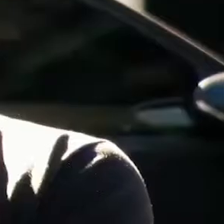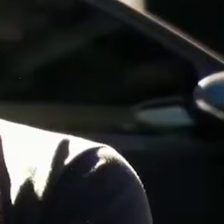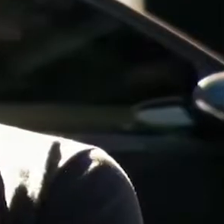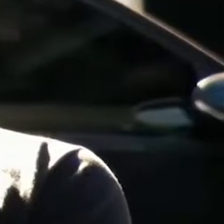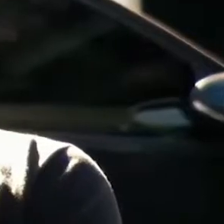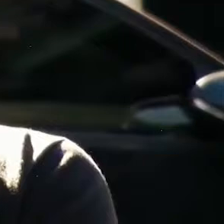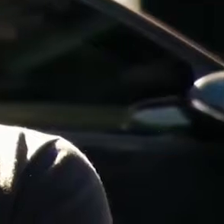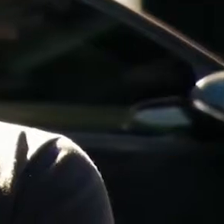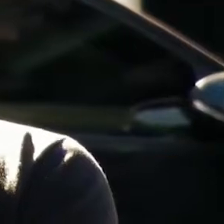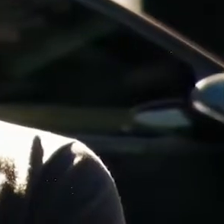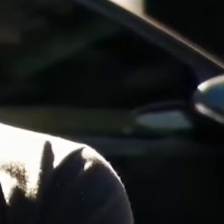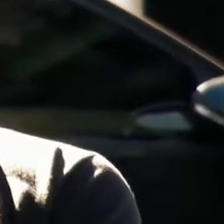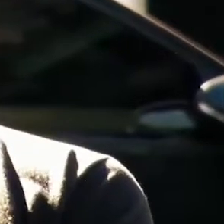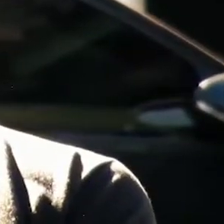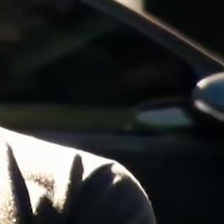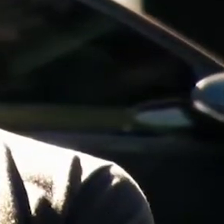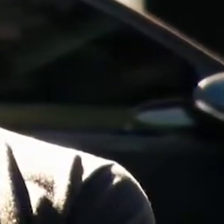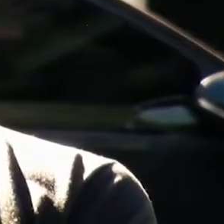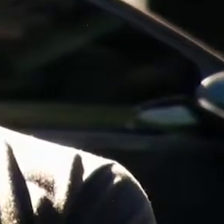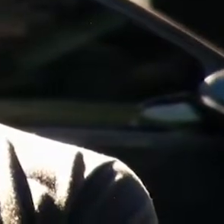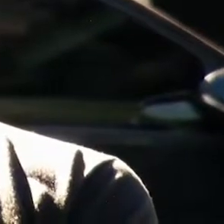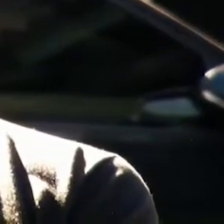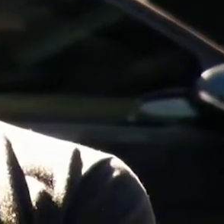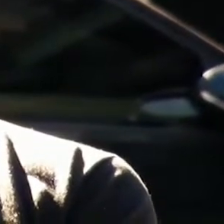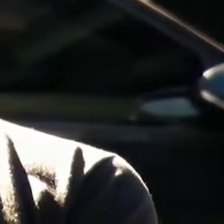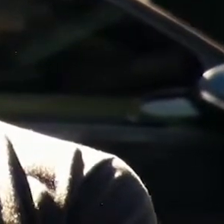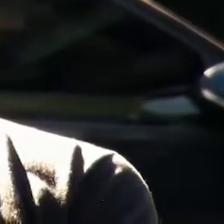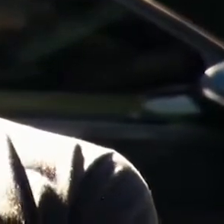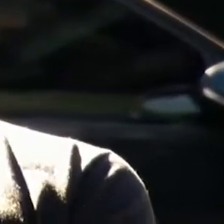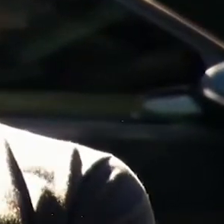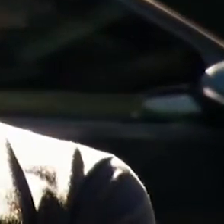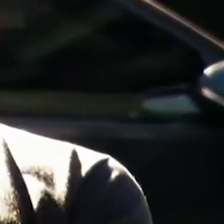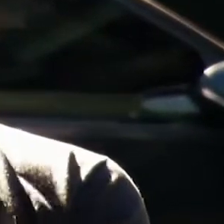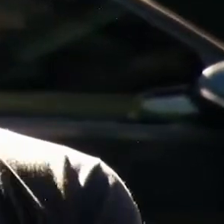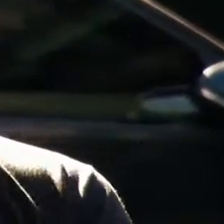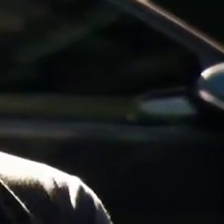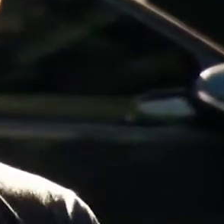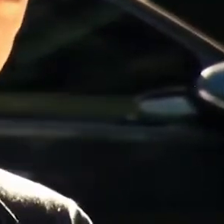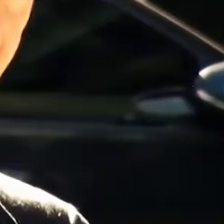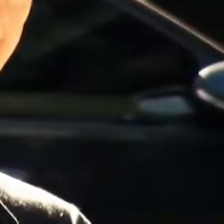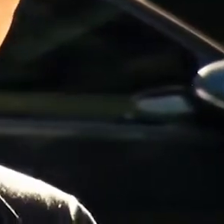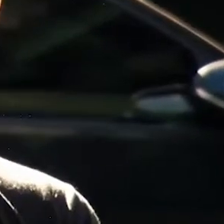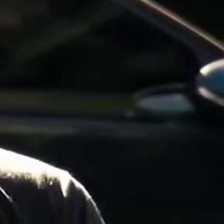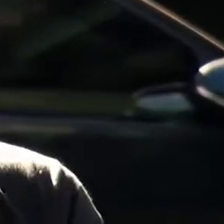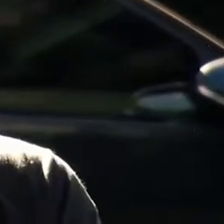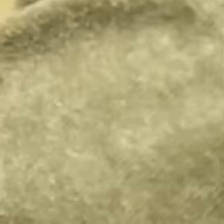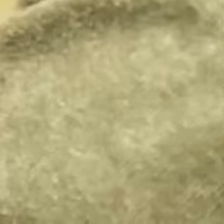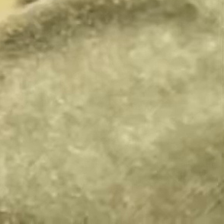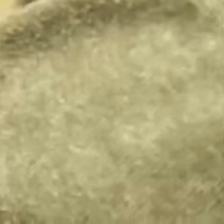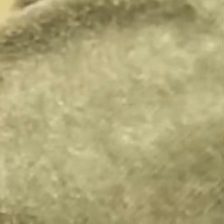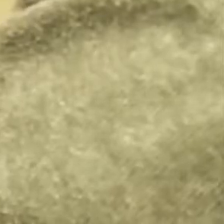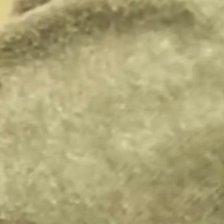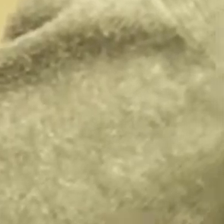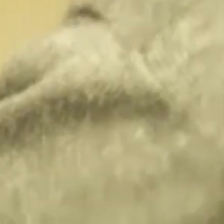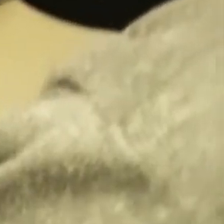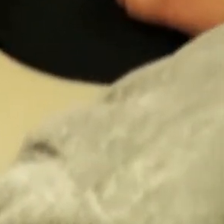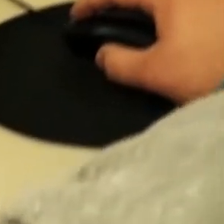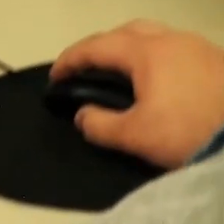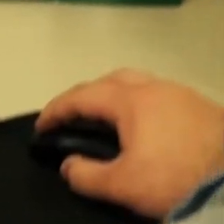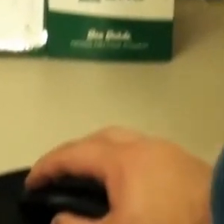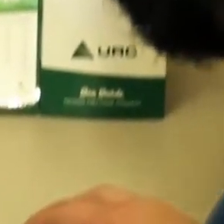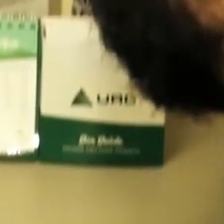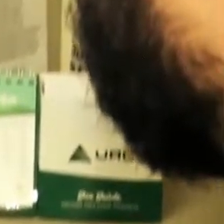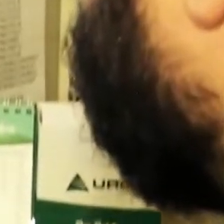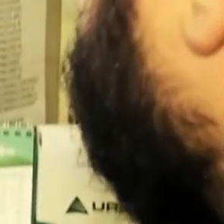Brasil. O Giovânio está há 21 anos dentro da polícia e sabe muito bem como é isso. Sempre trabalhando